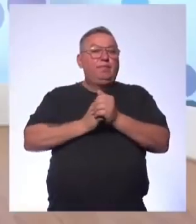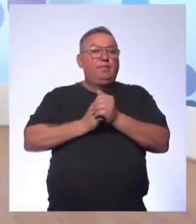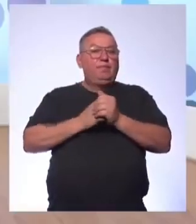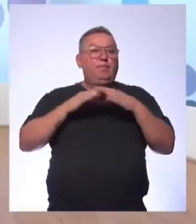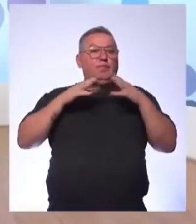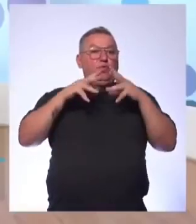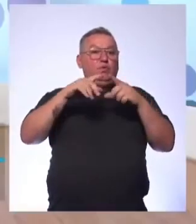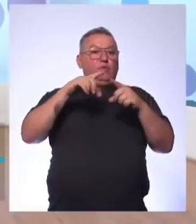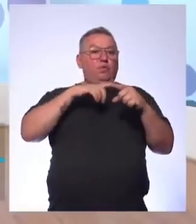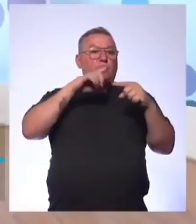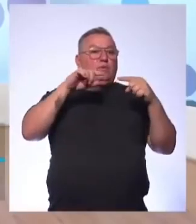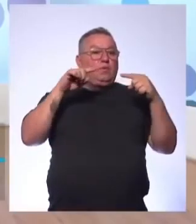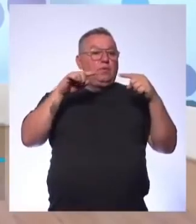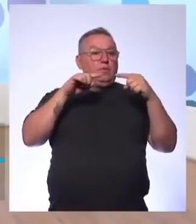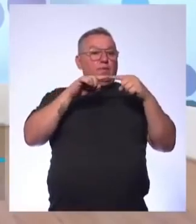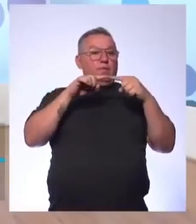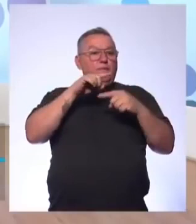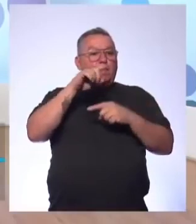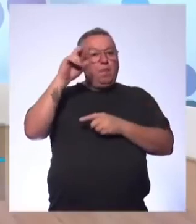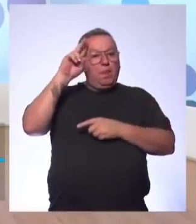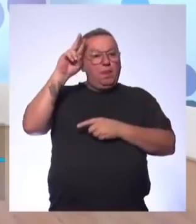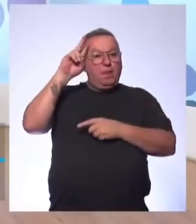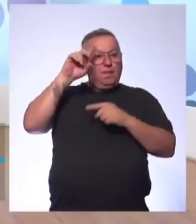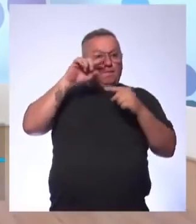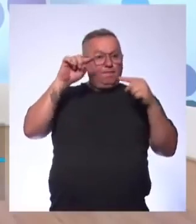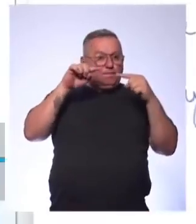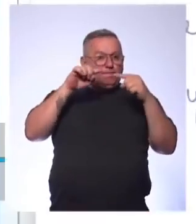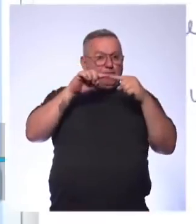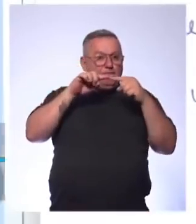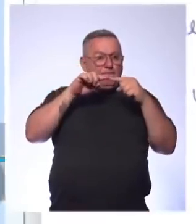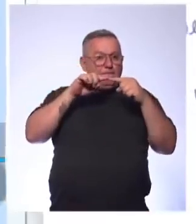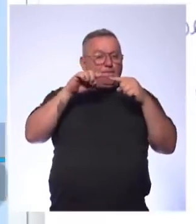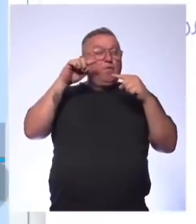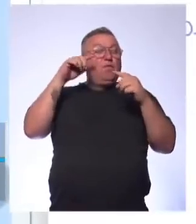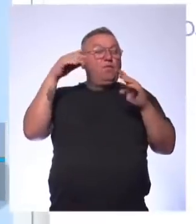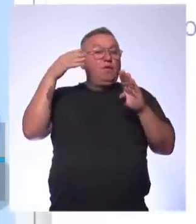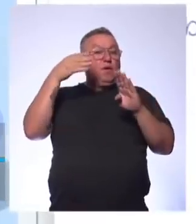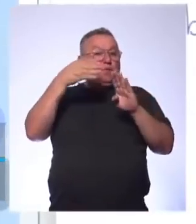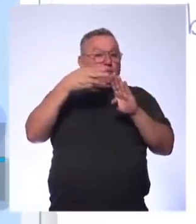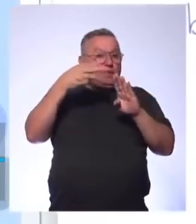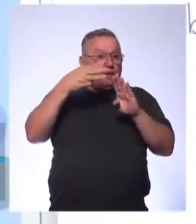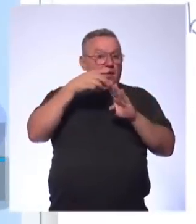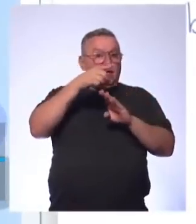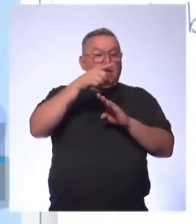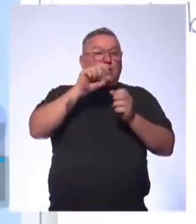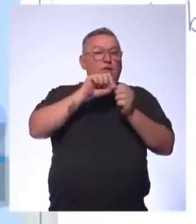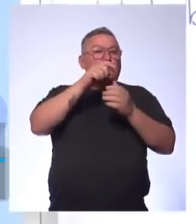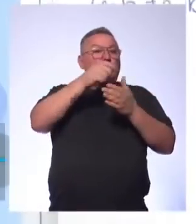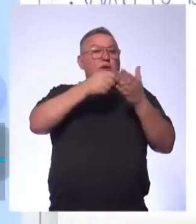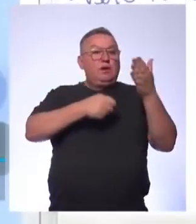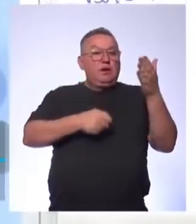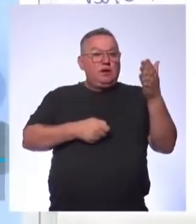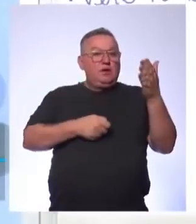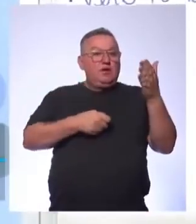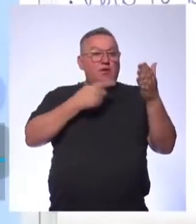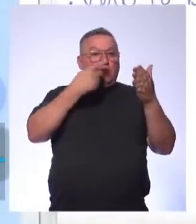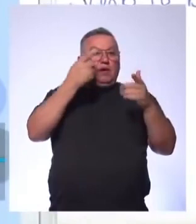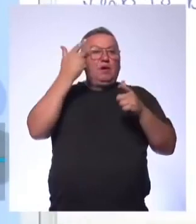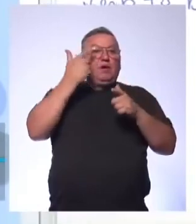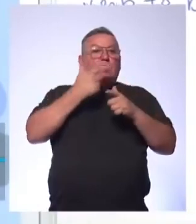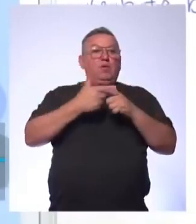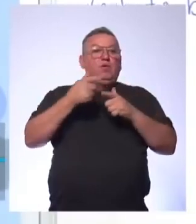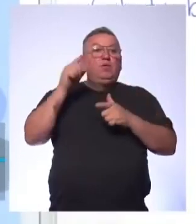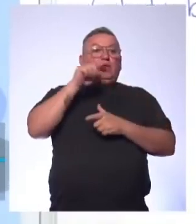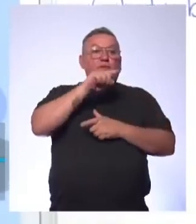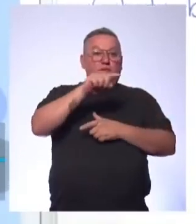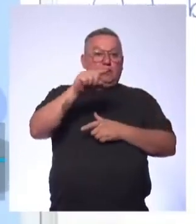isso tem um objetivo. Lembra do objetivo? Que no final do bimestre você escreva uma redação falando sobre você.